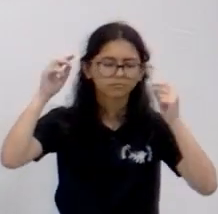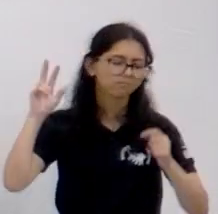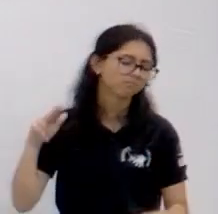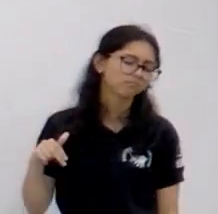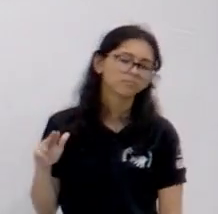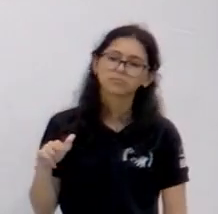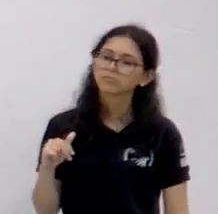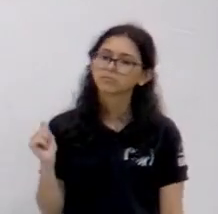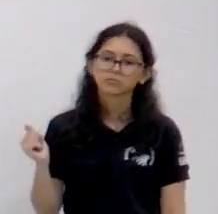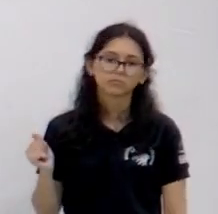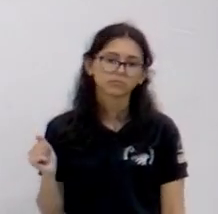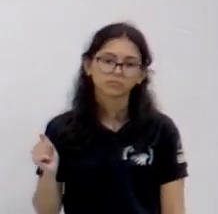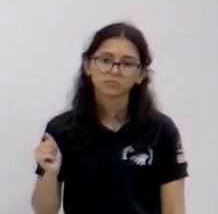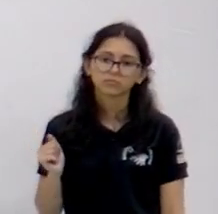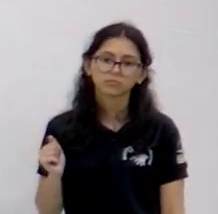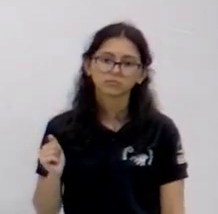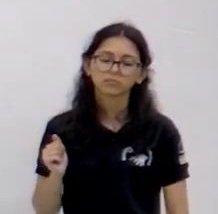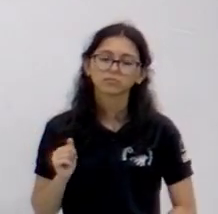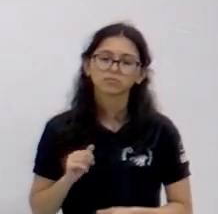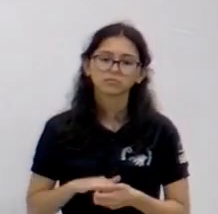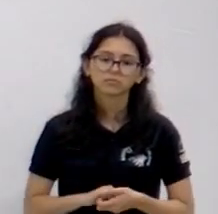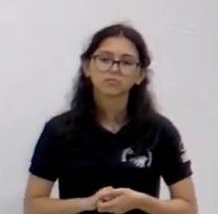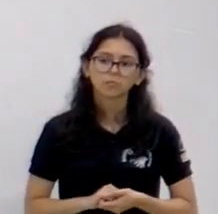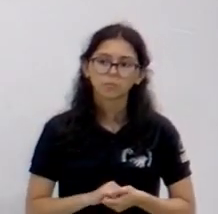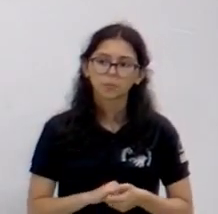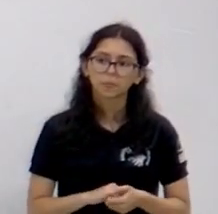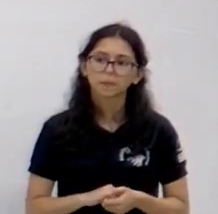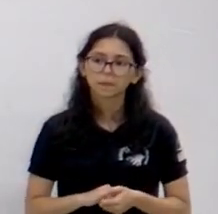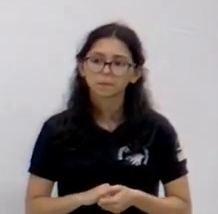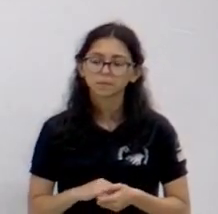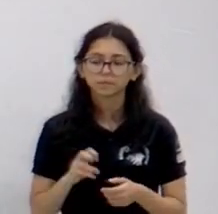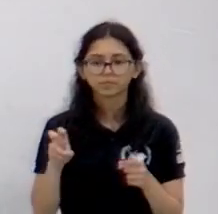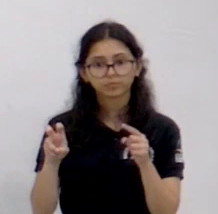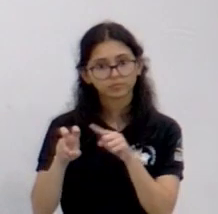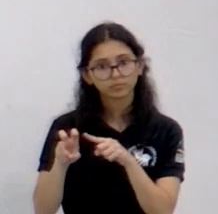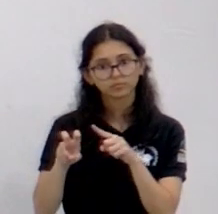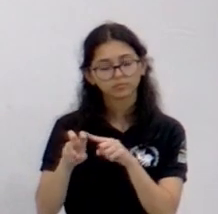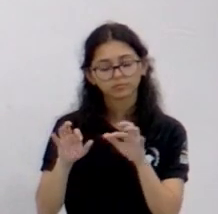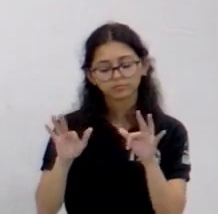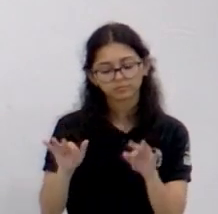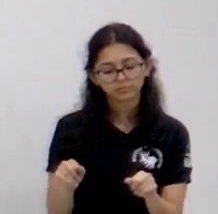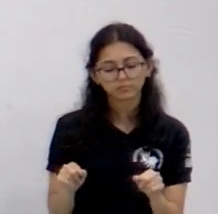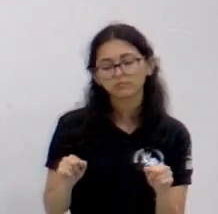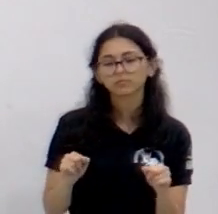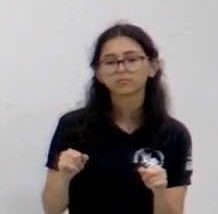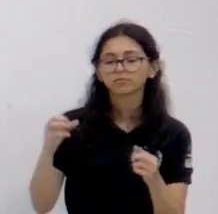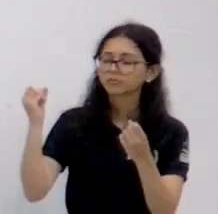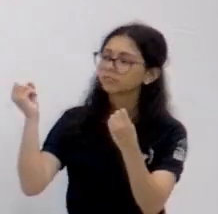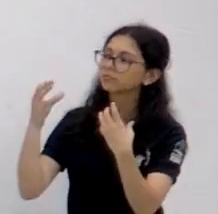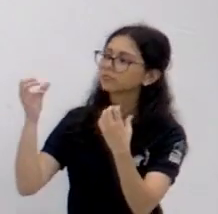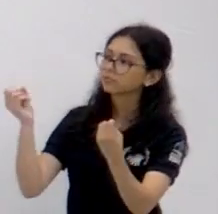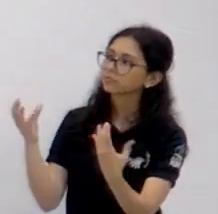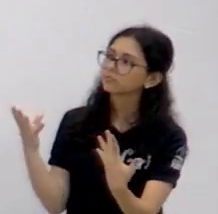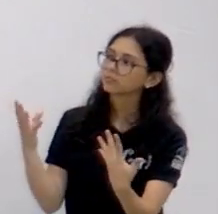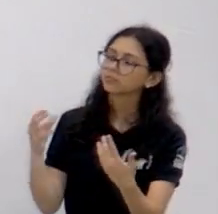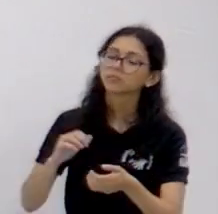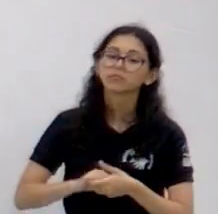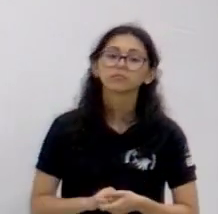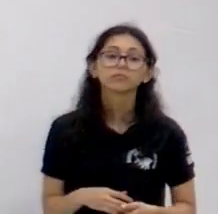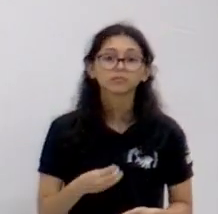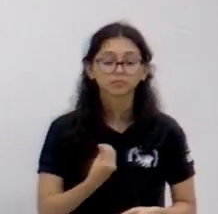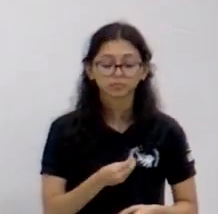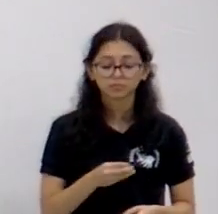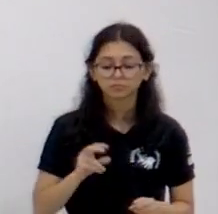tem reservado para cada um de nós. Mas chego à quinta e última lição: é que a vida de um homem valente não é o resultado de